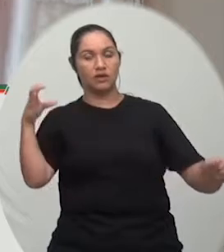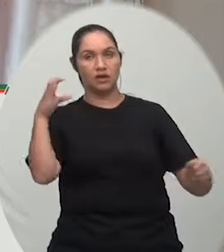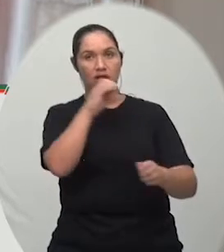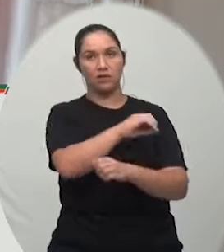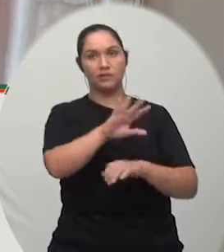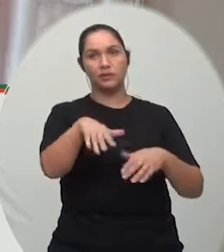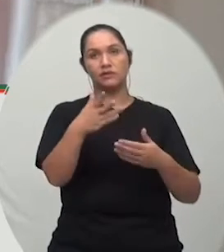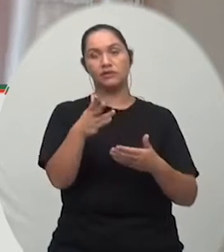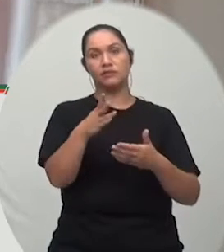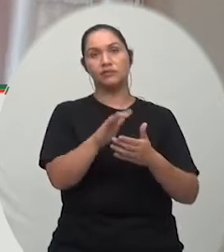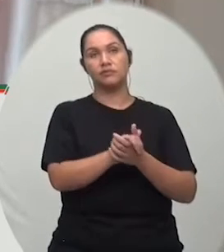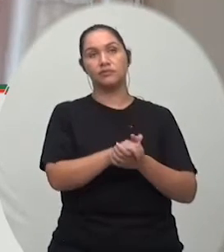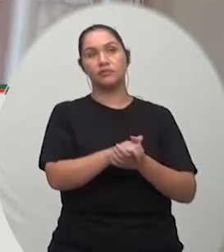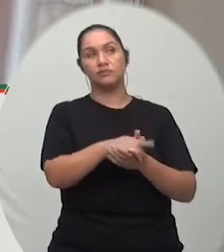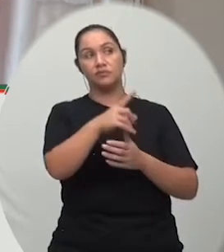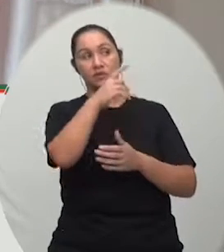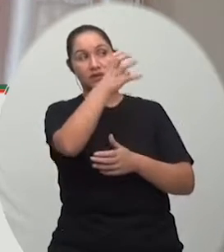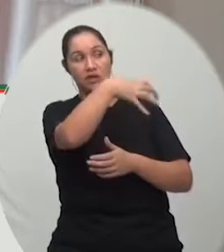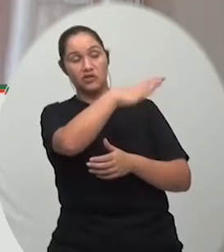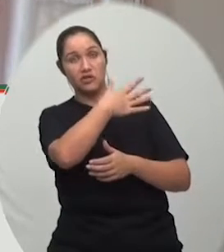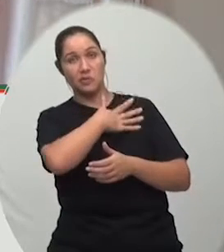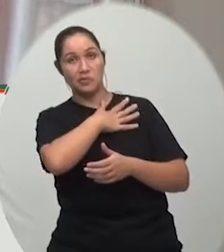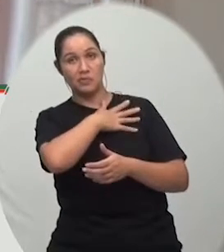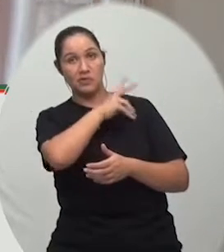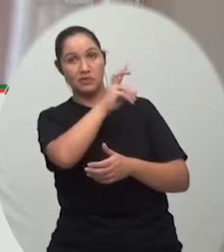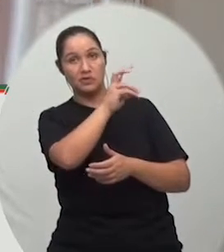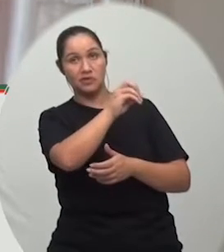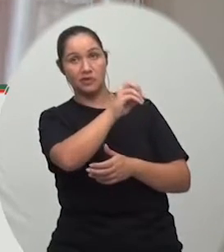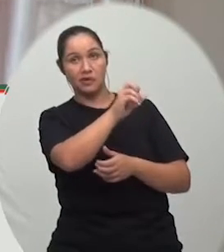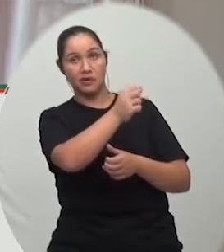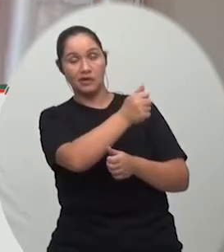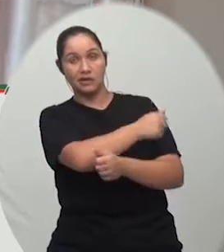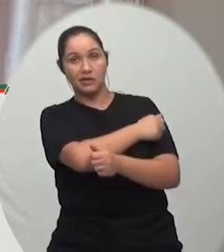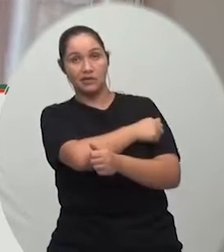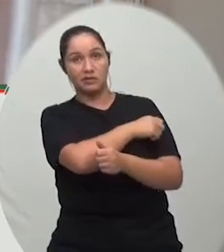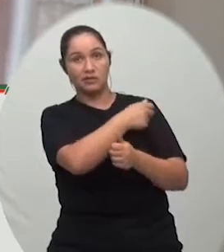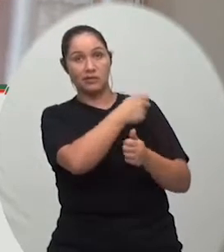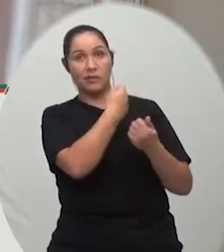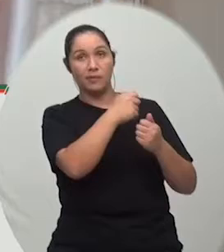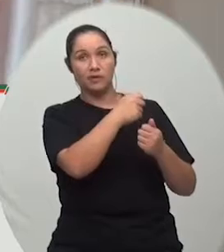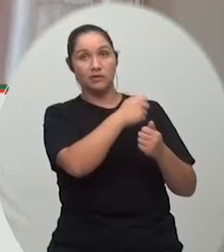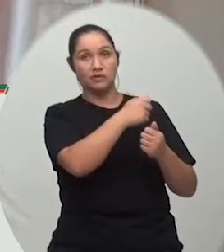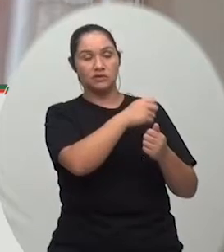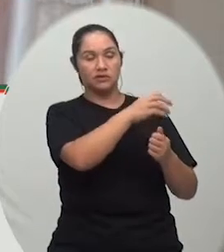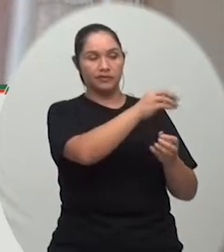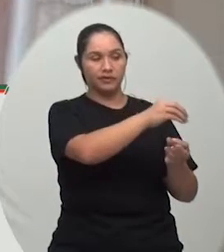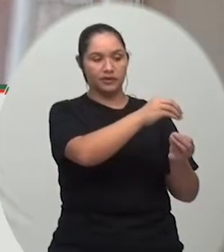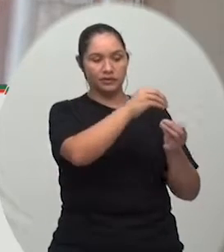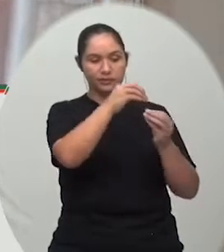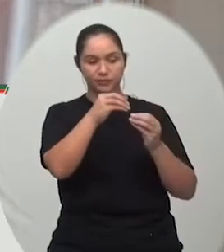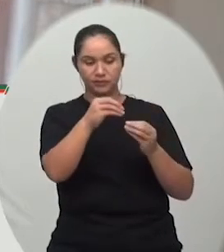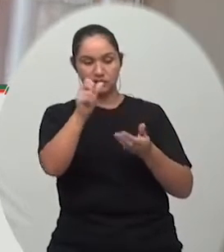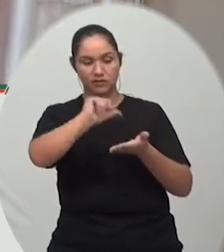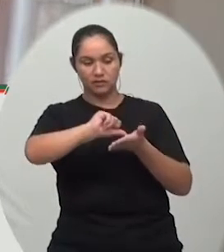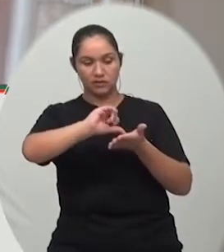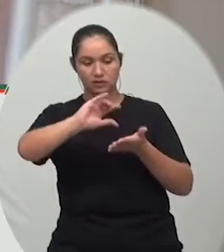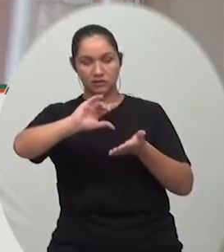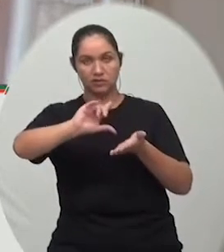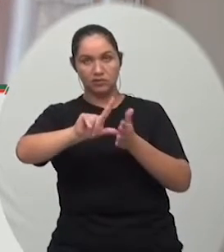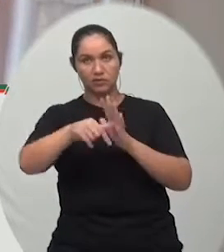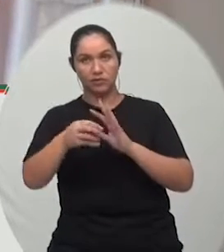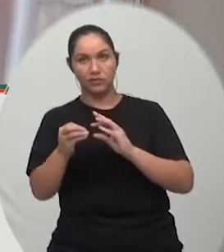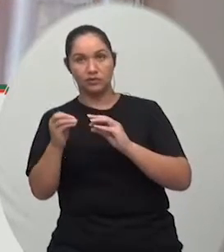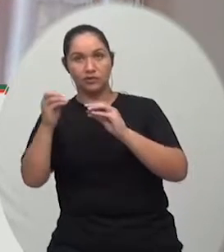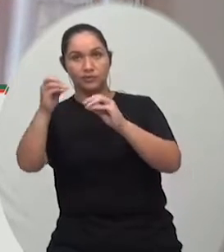vêm na Unesc. Então, eles vêm, tem que vir no centro, baldear para a Unesc. Então, por que não faz algumas linhas alternativas diretas? Não estou falando da minha